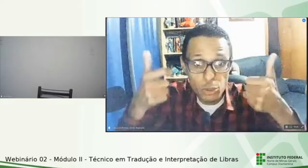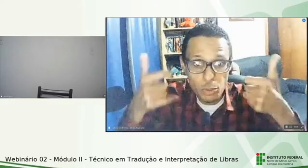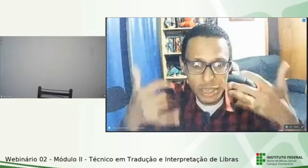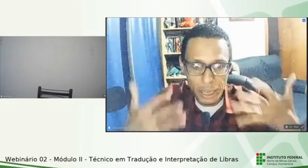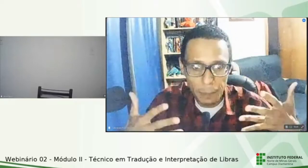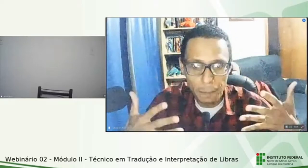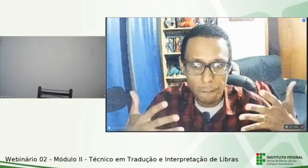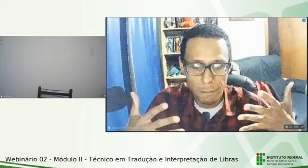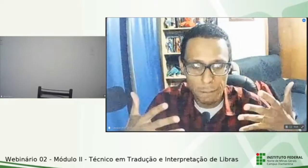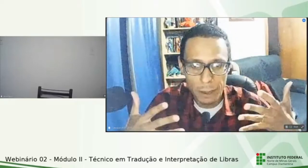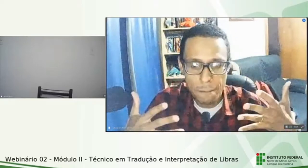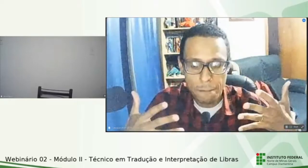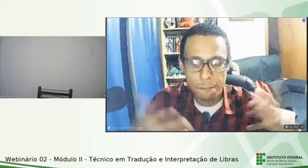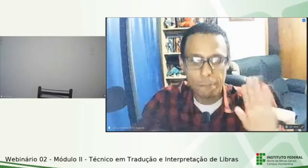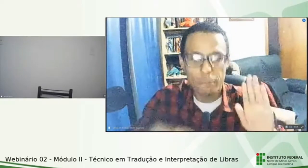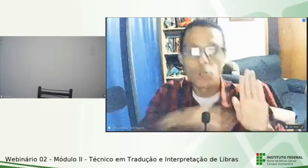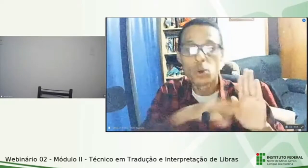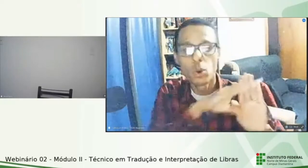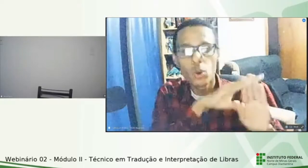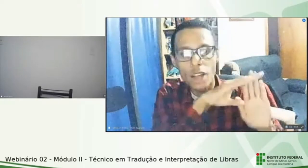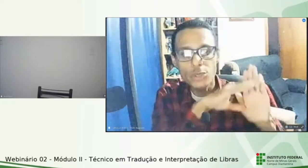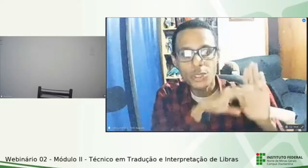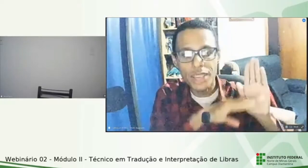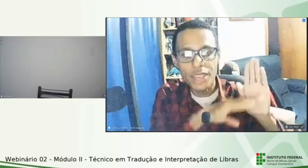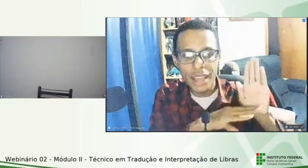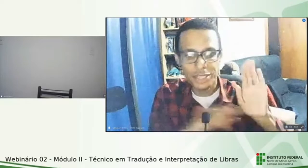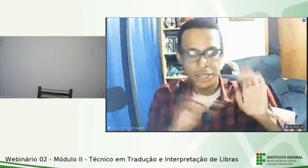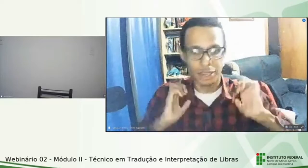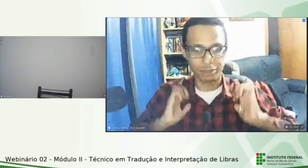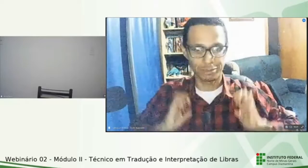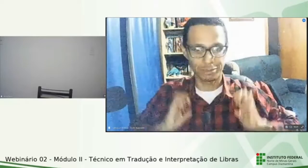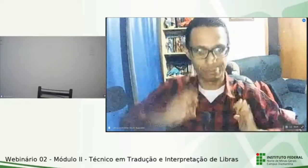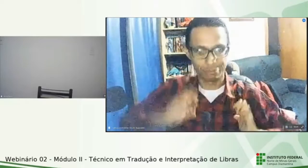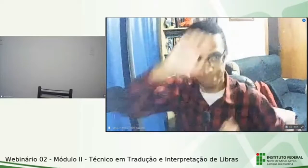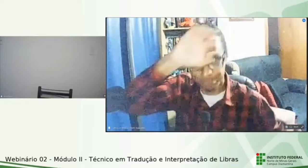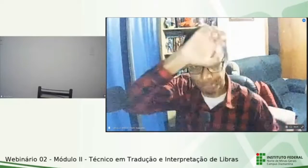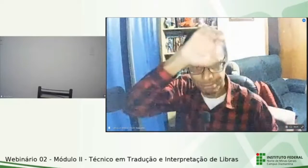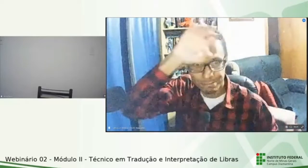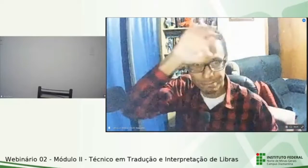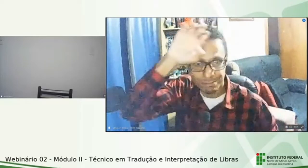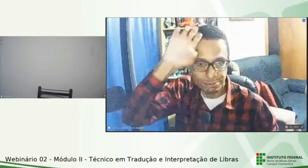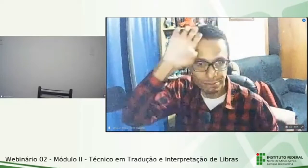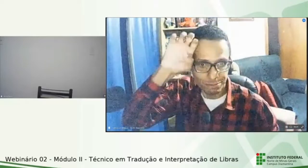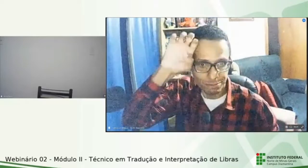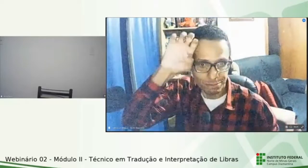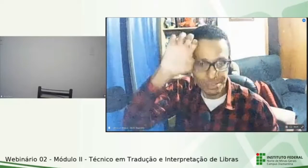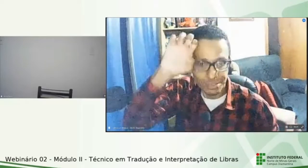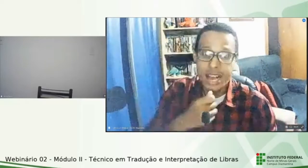o que eu expliquei, né? O código de ética